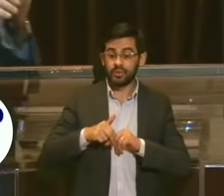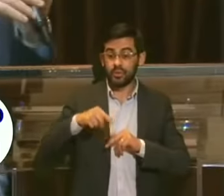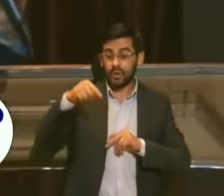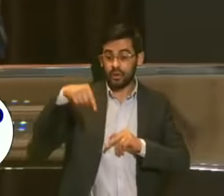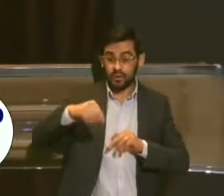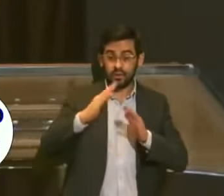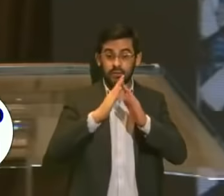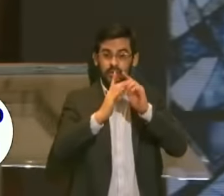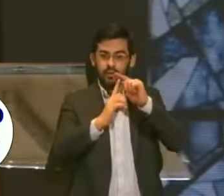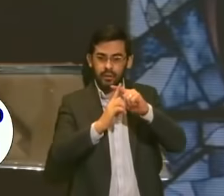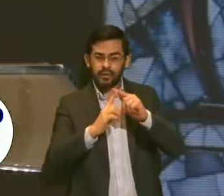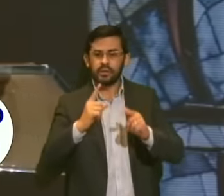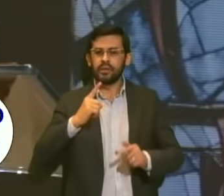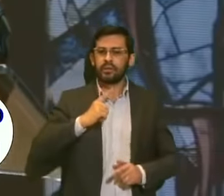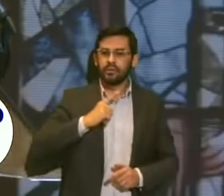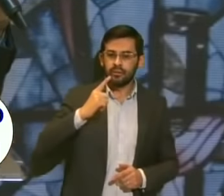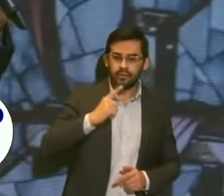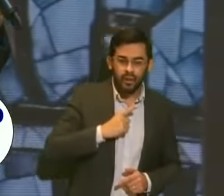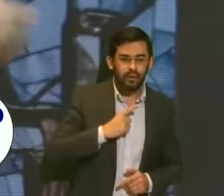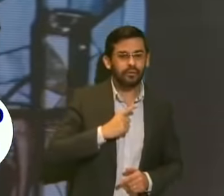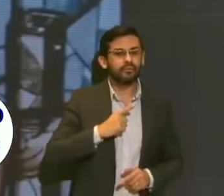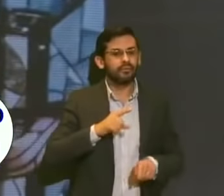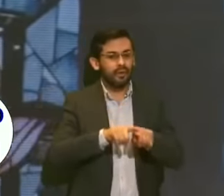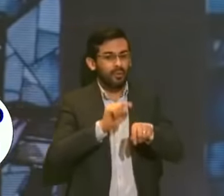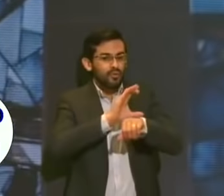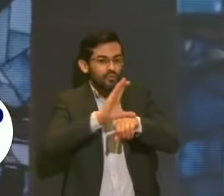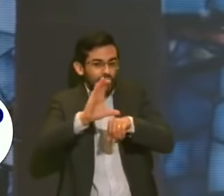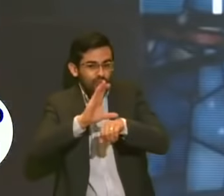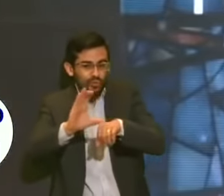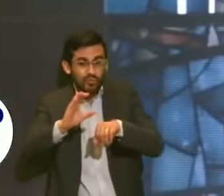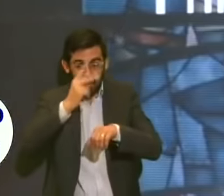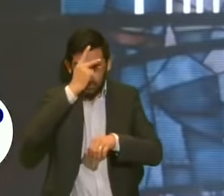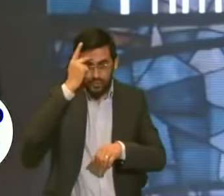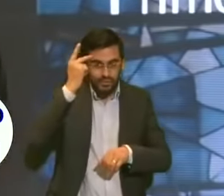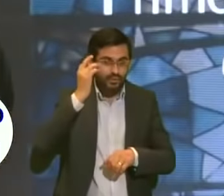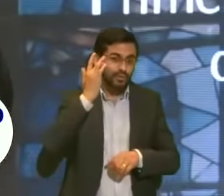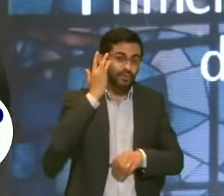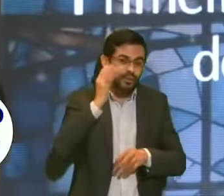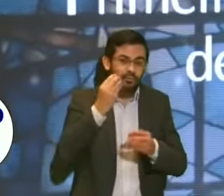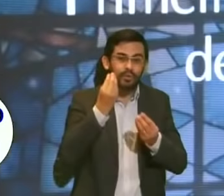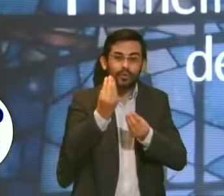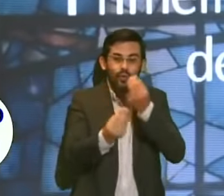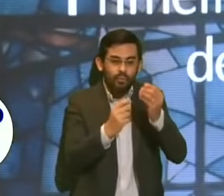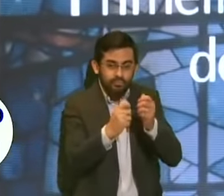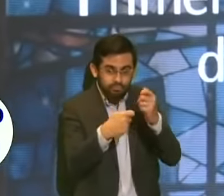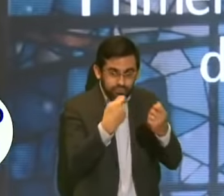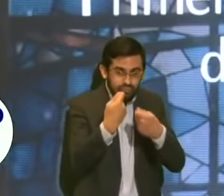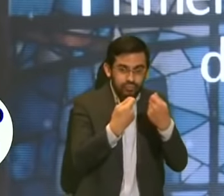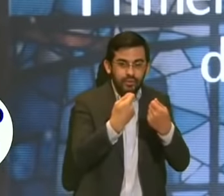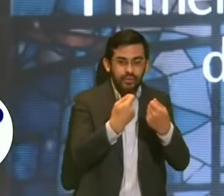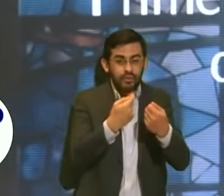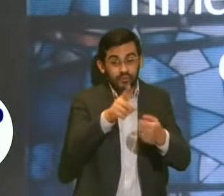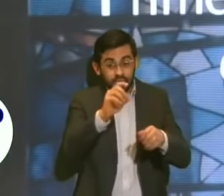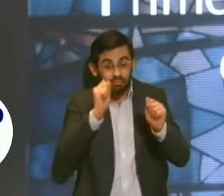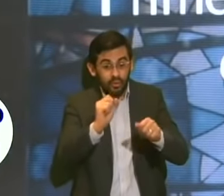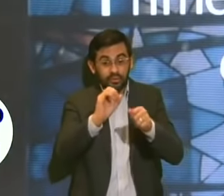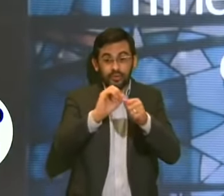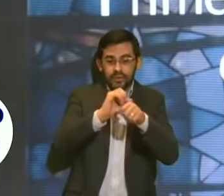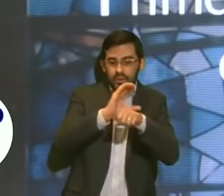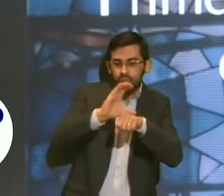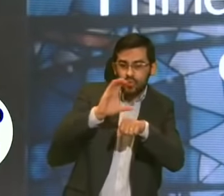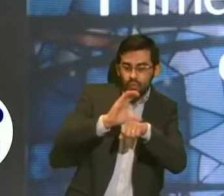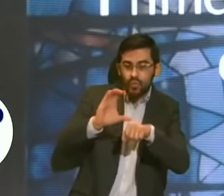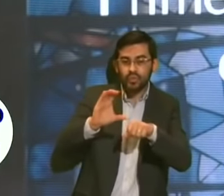um programa só para gente que não sabe lidar com dinheiro. E você vai fazer cursos.